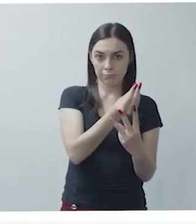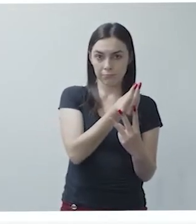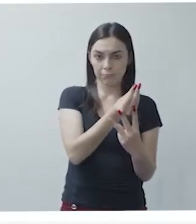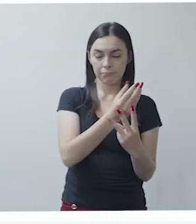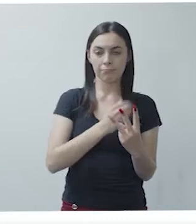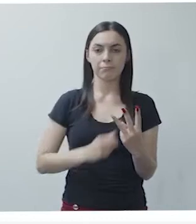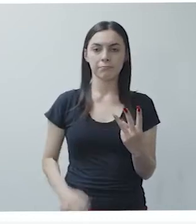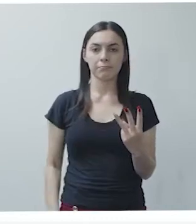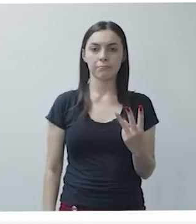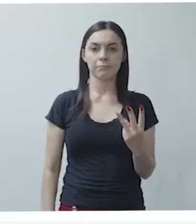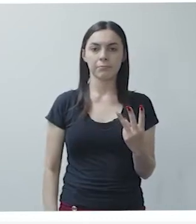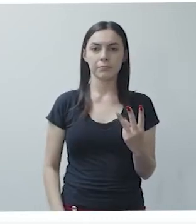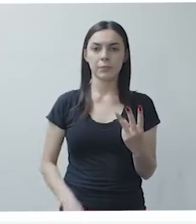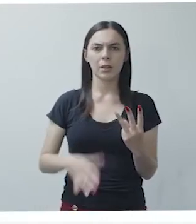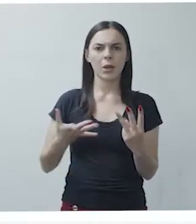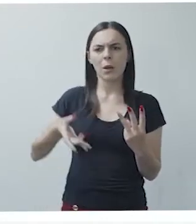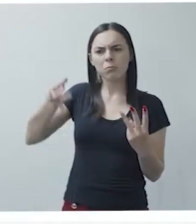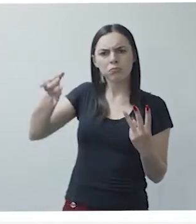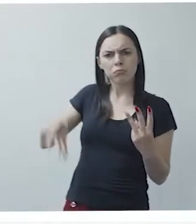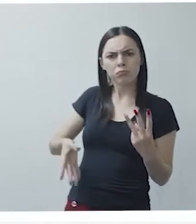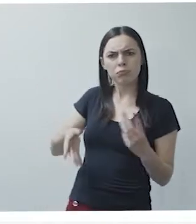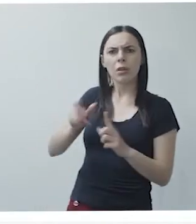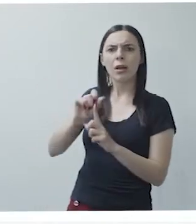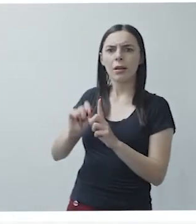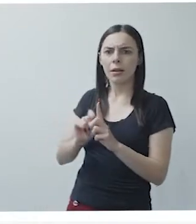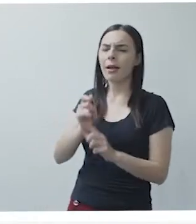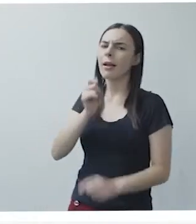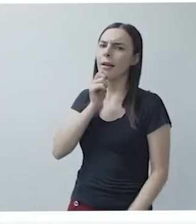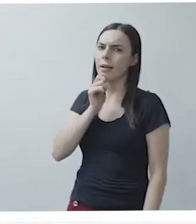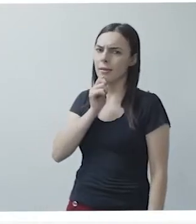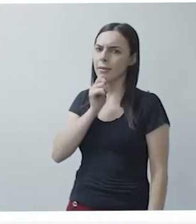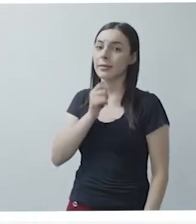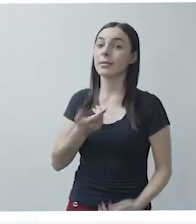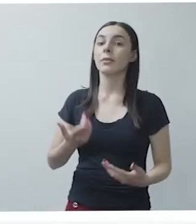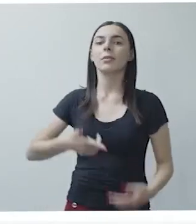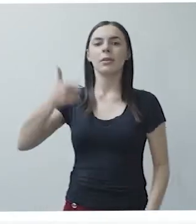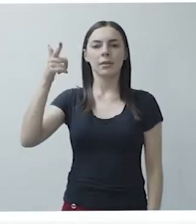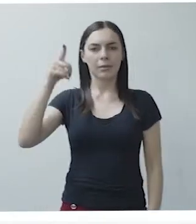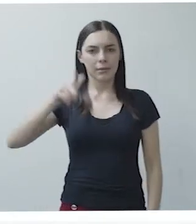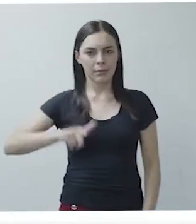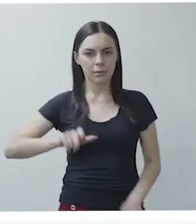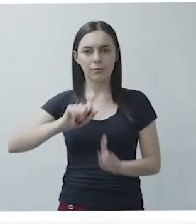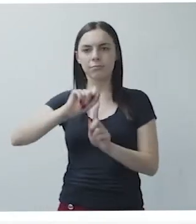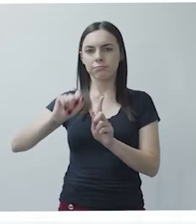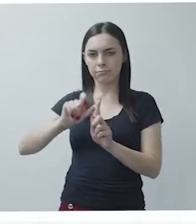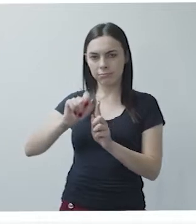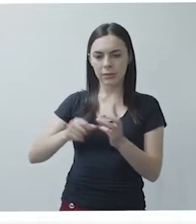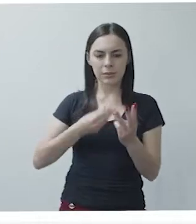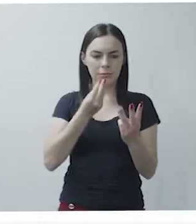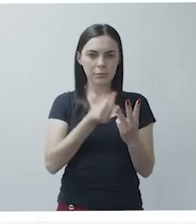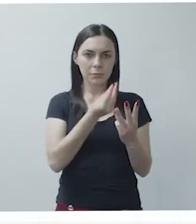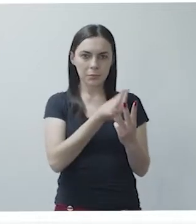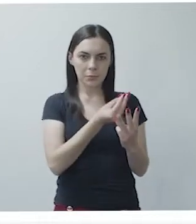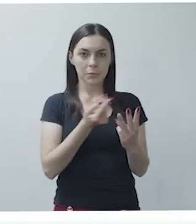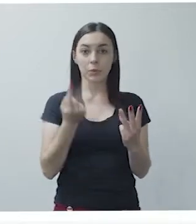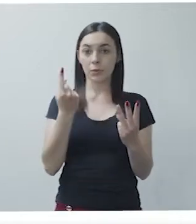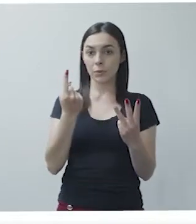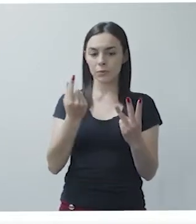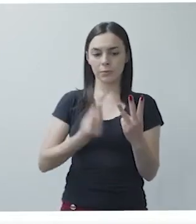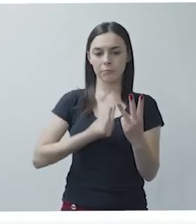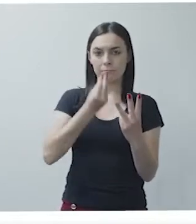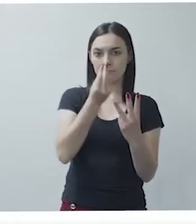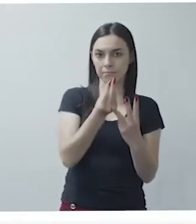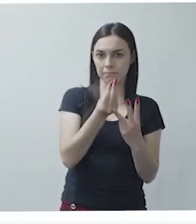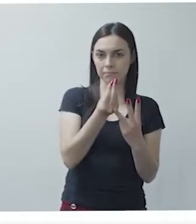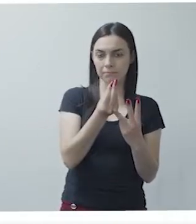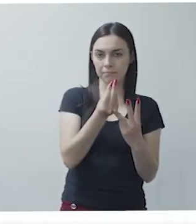cabeludo. Sobraram bananas ali, né? Então, novamente, nós distribuímos elas. Uma para o